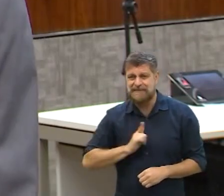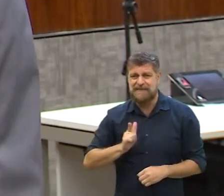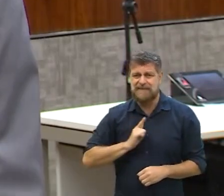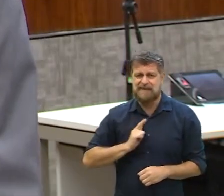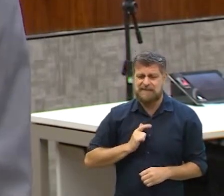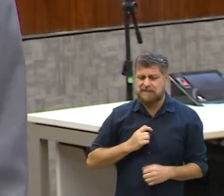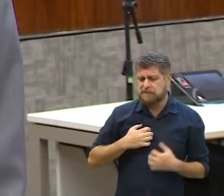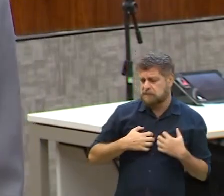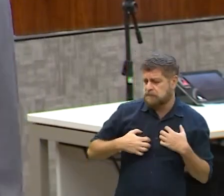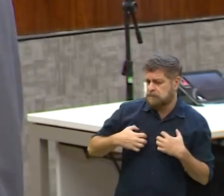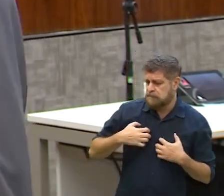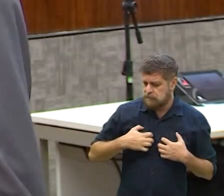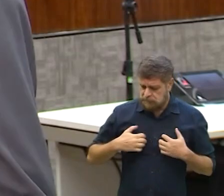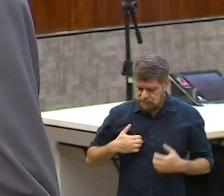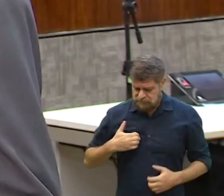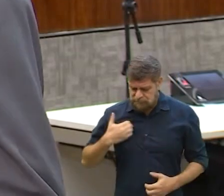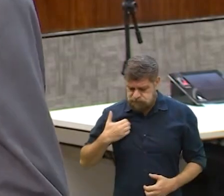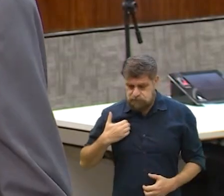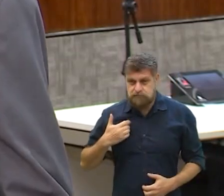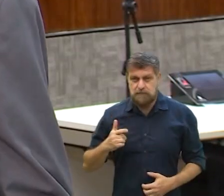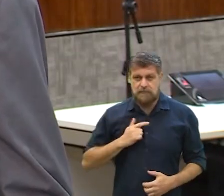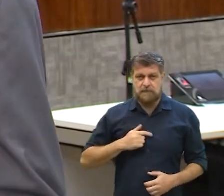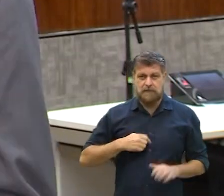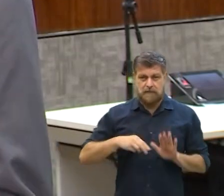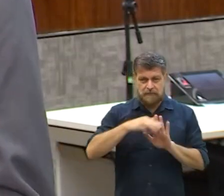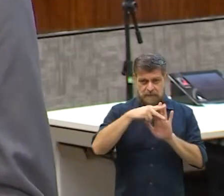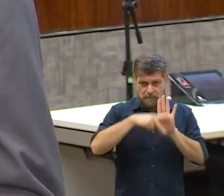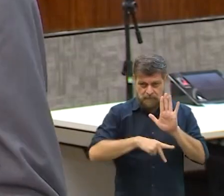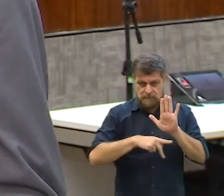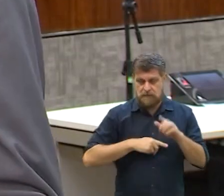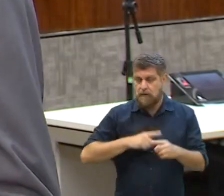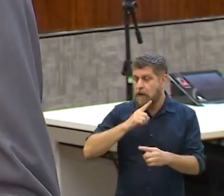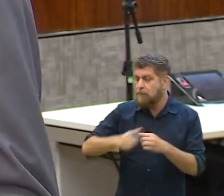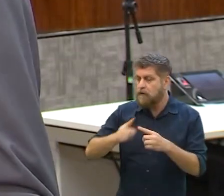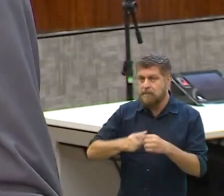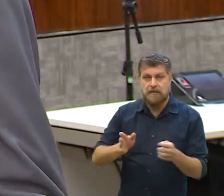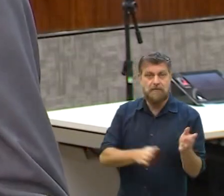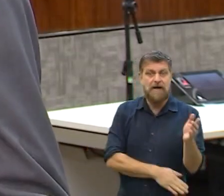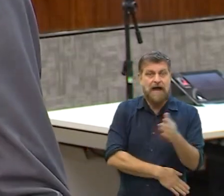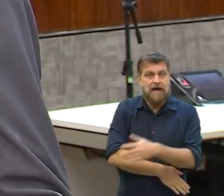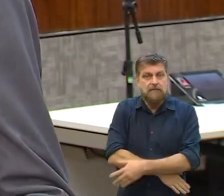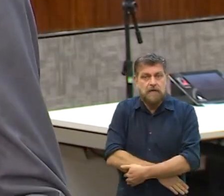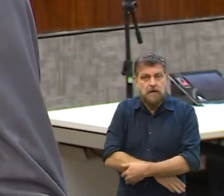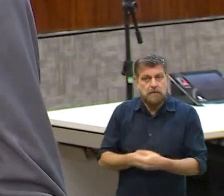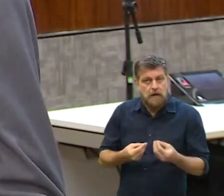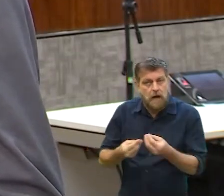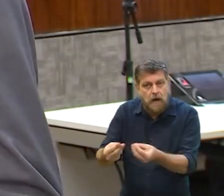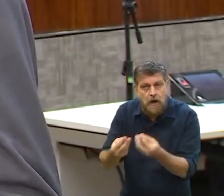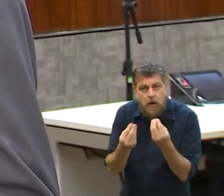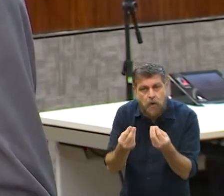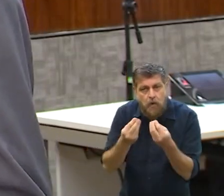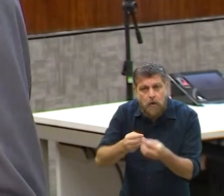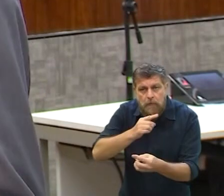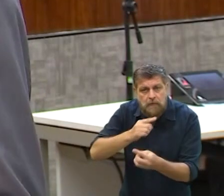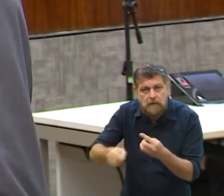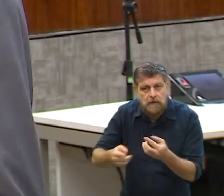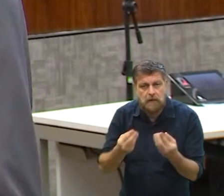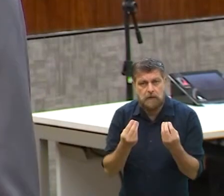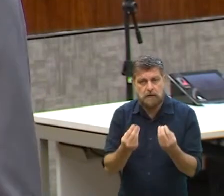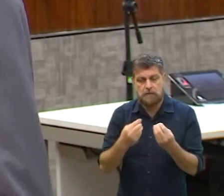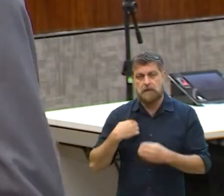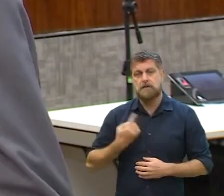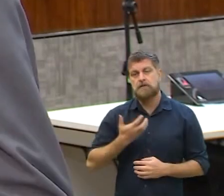passa por esse constrangimento e ainda de acordo com a portaria, foi negado a fralda para um garoto nesse tipo de situação.